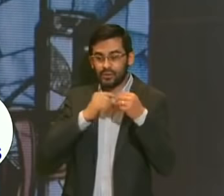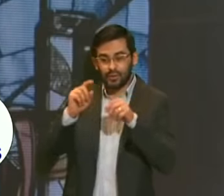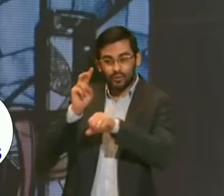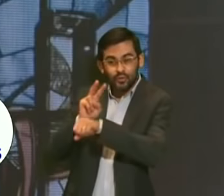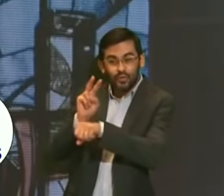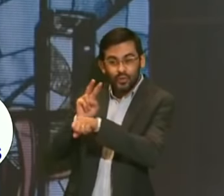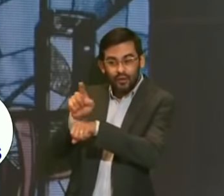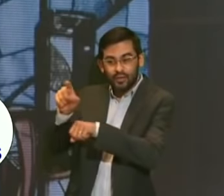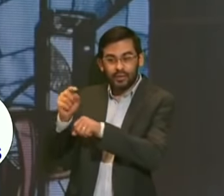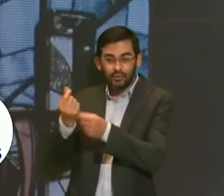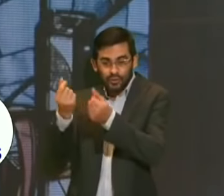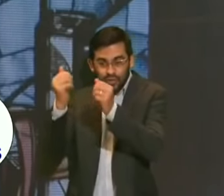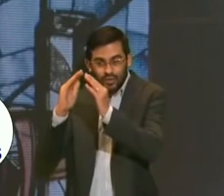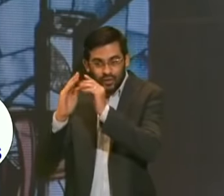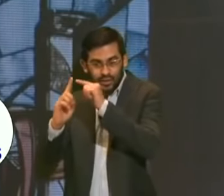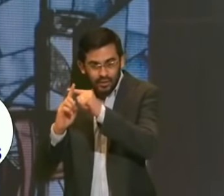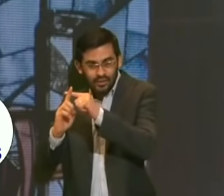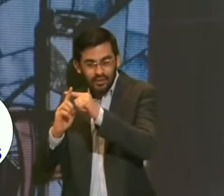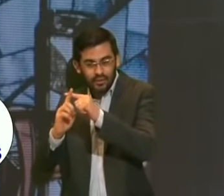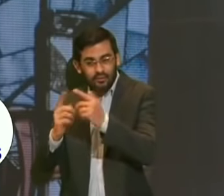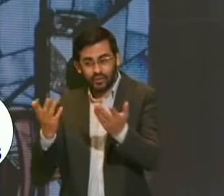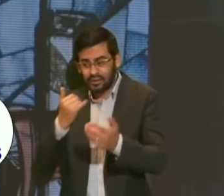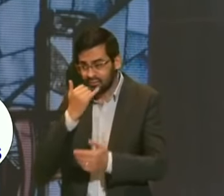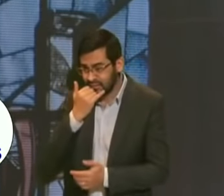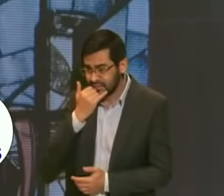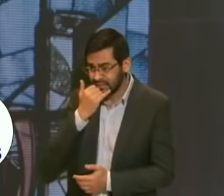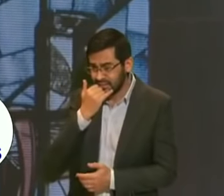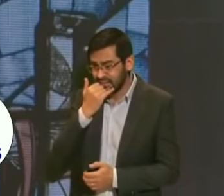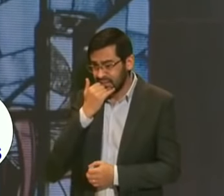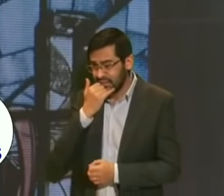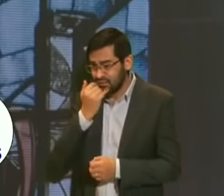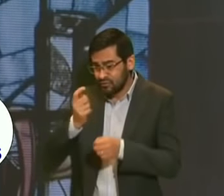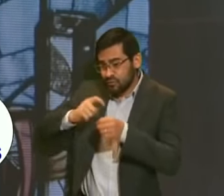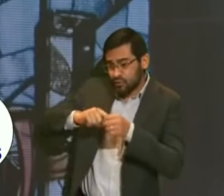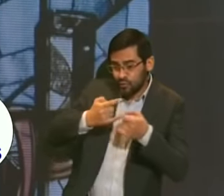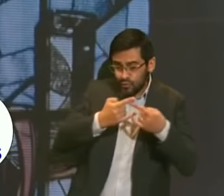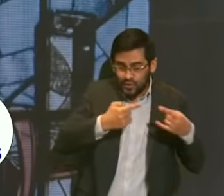do pastor. Aí você imagina a minha cara.